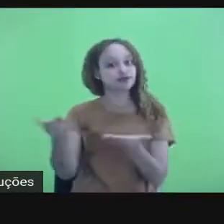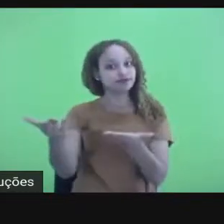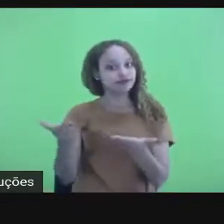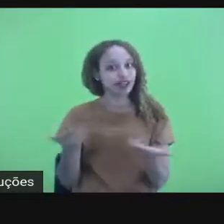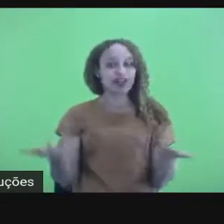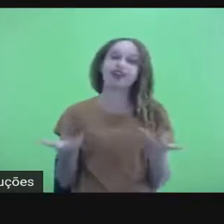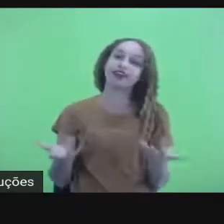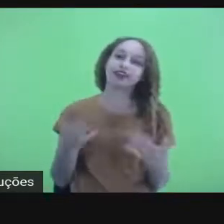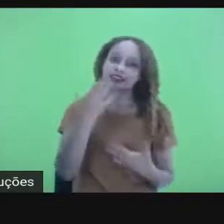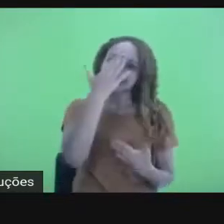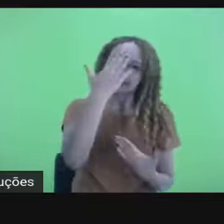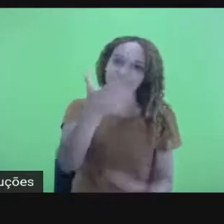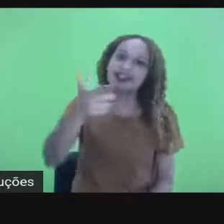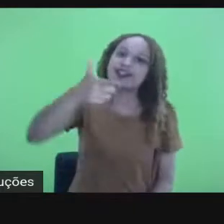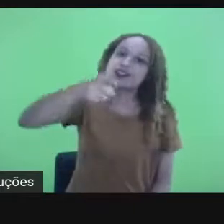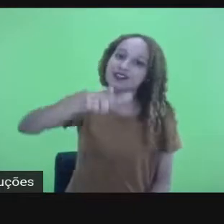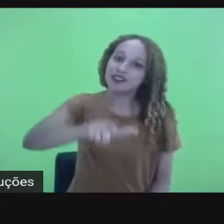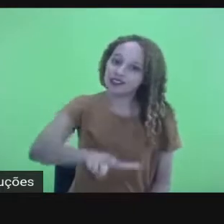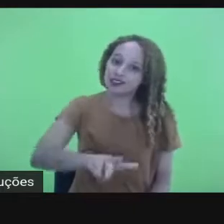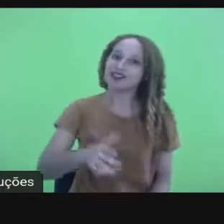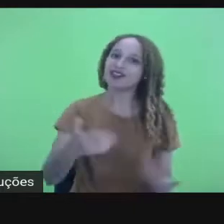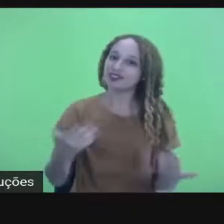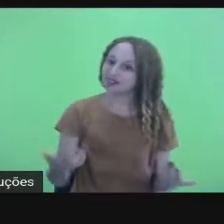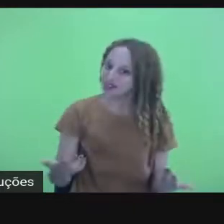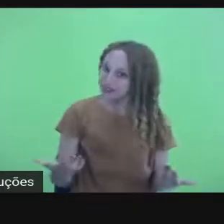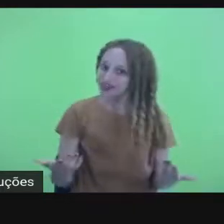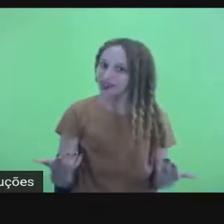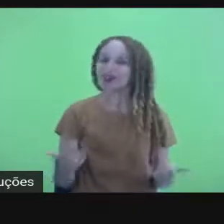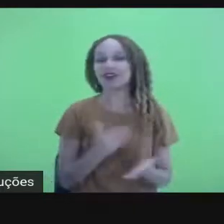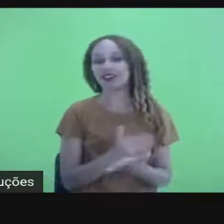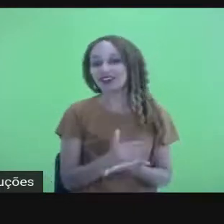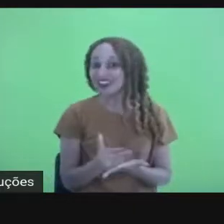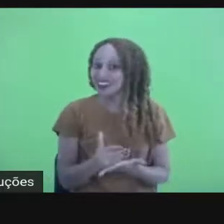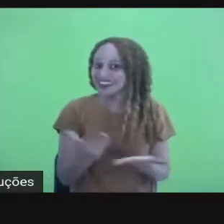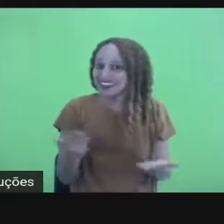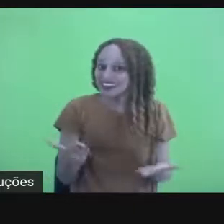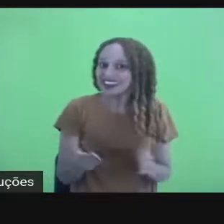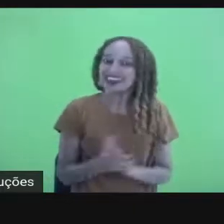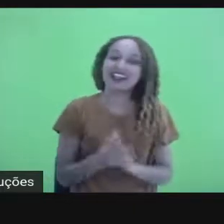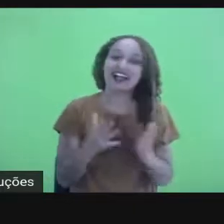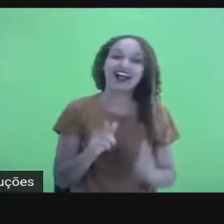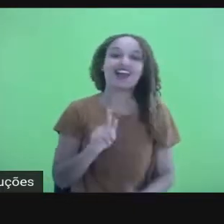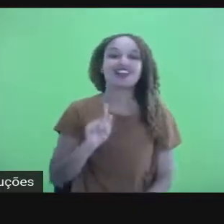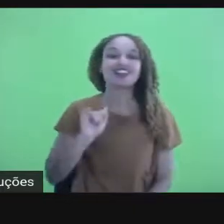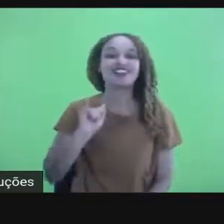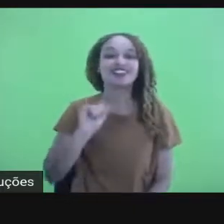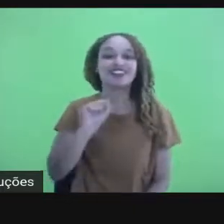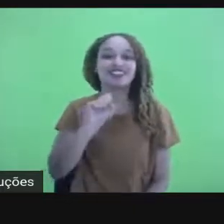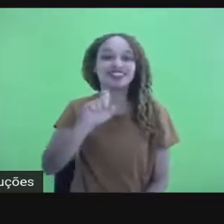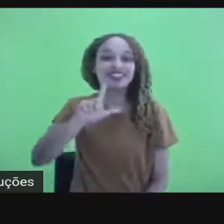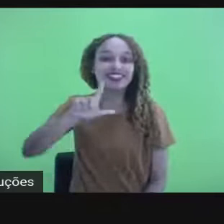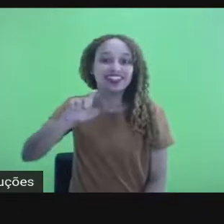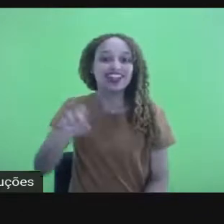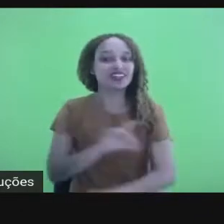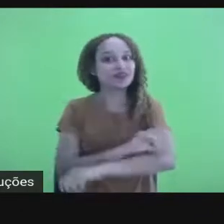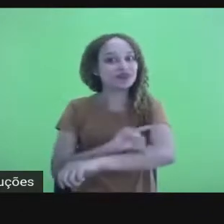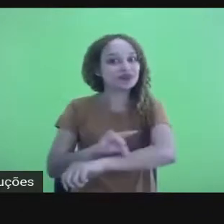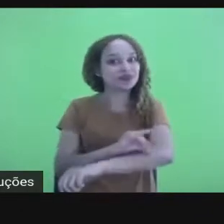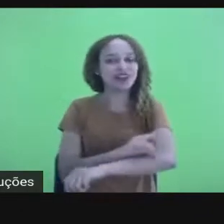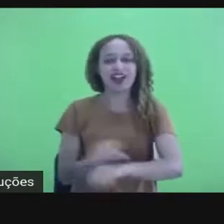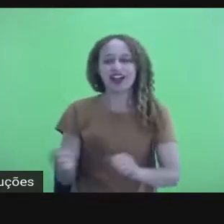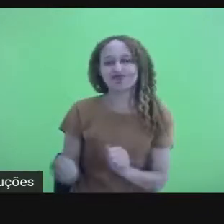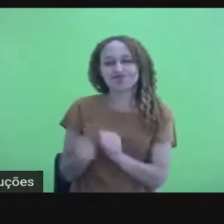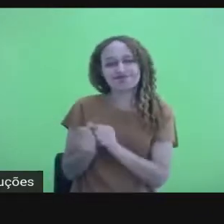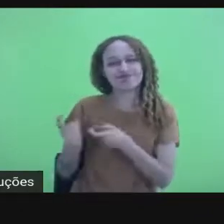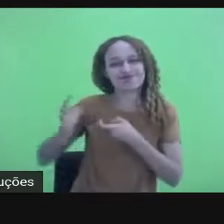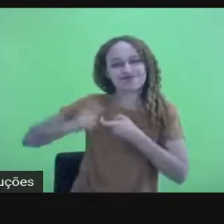fazer um agradecimento novamente, como todo início de mesa, à Gisele de Paula, arquiteta e parceira de trabalho,